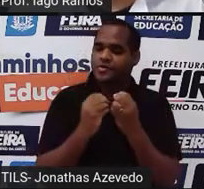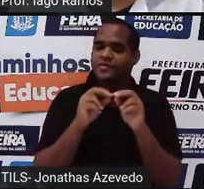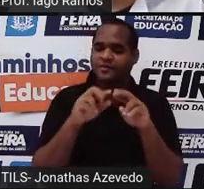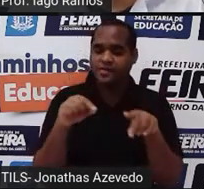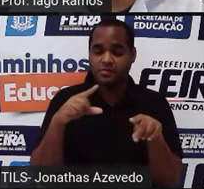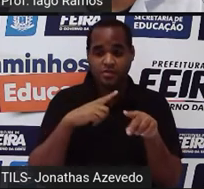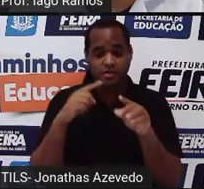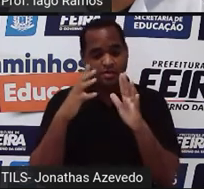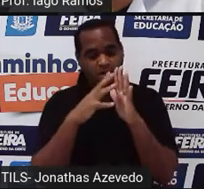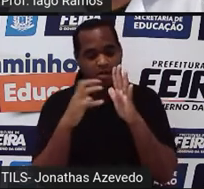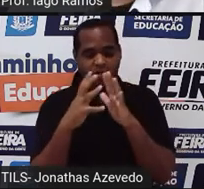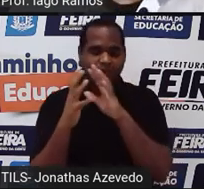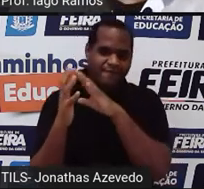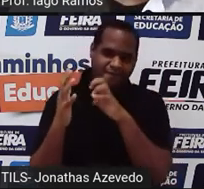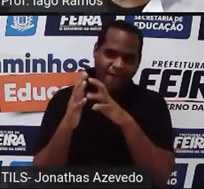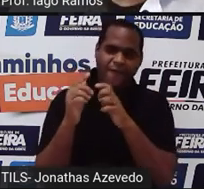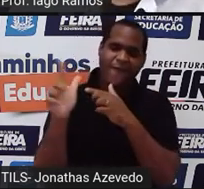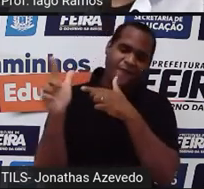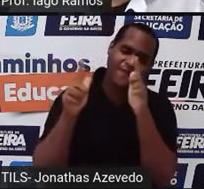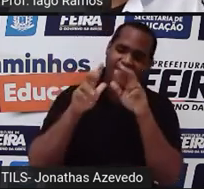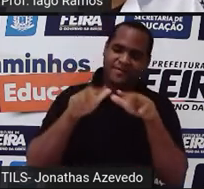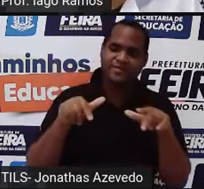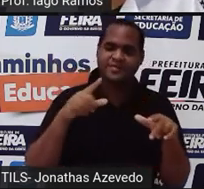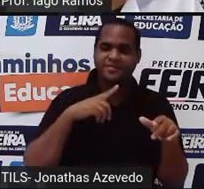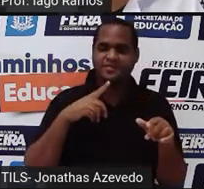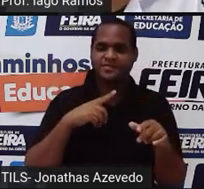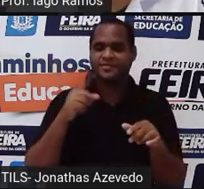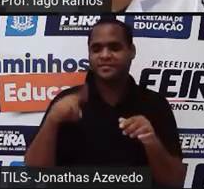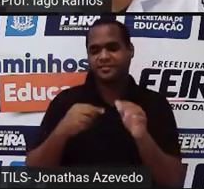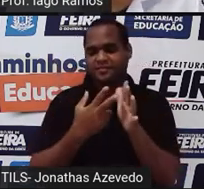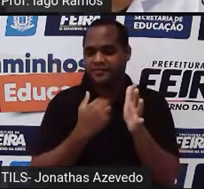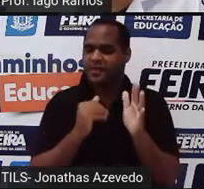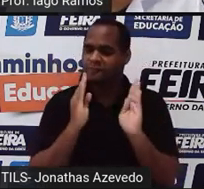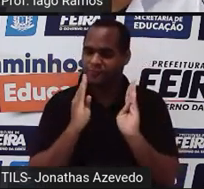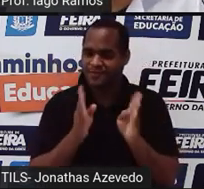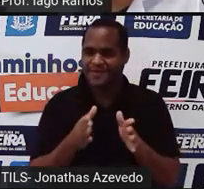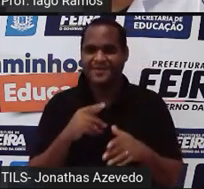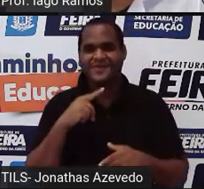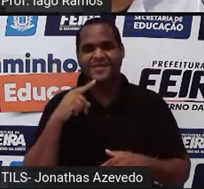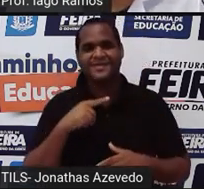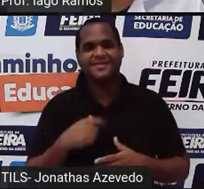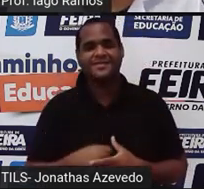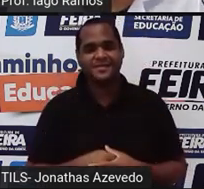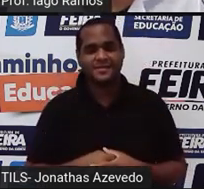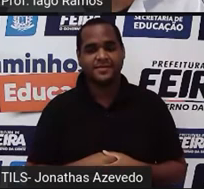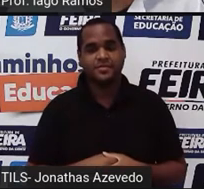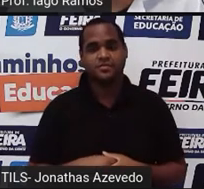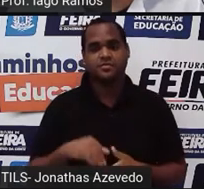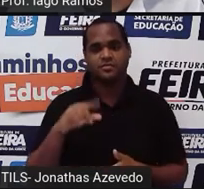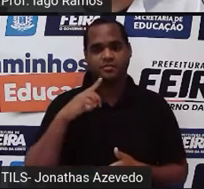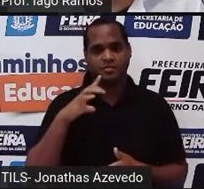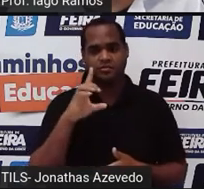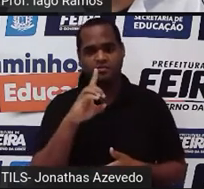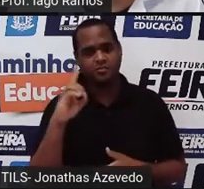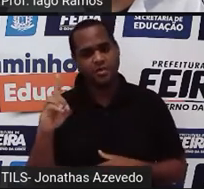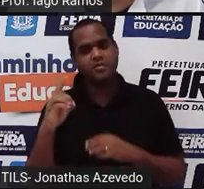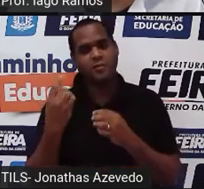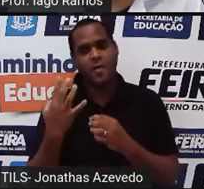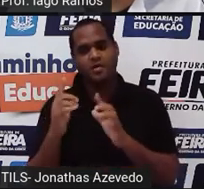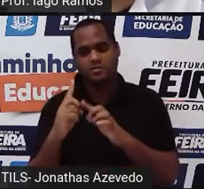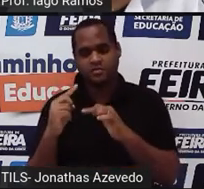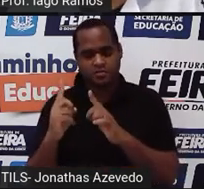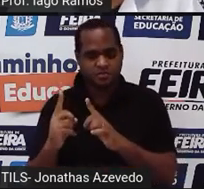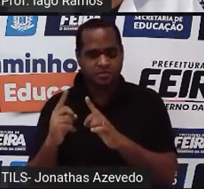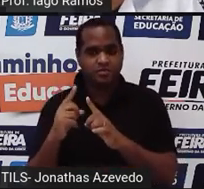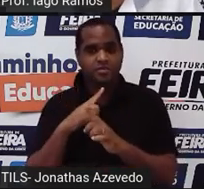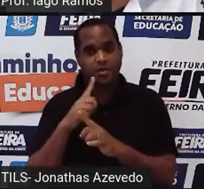são reflexo dos outros pontos dessa figura que já estão construídos. Desse ponto D, 4 quadrados,